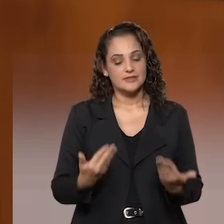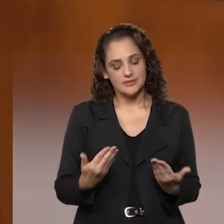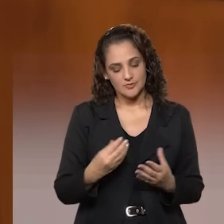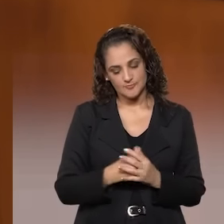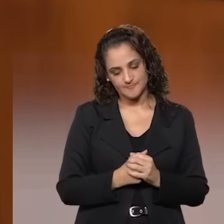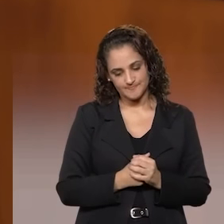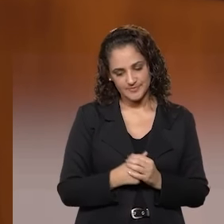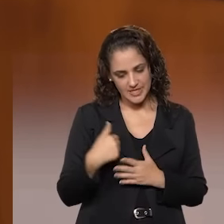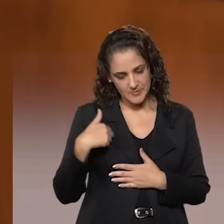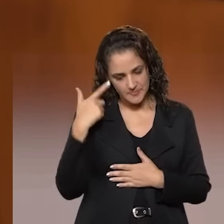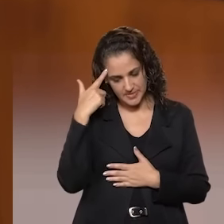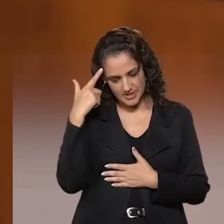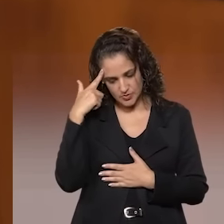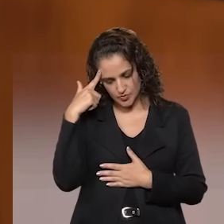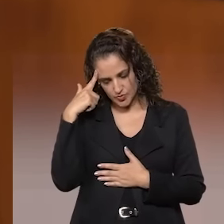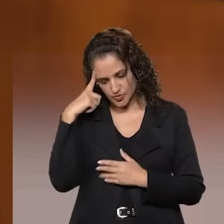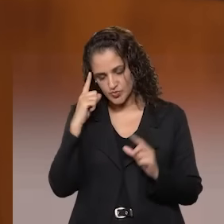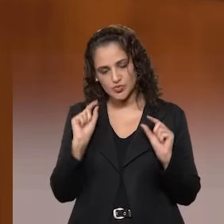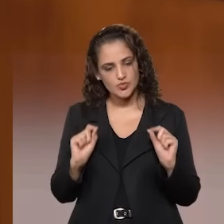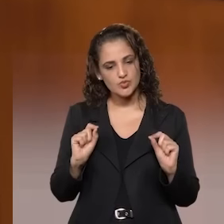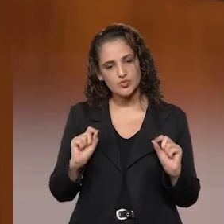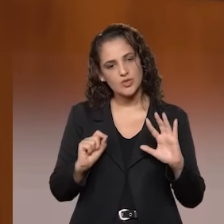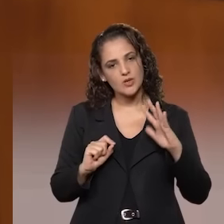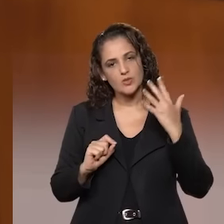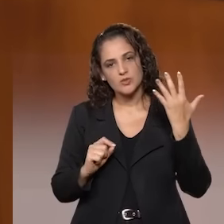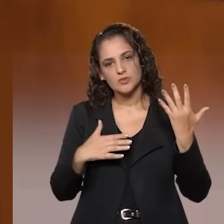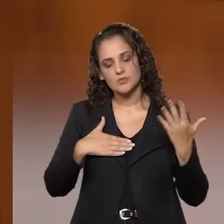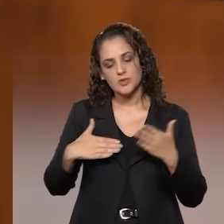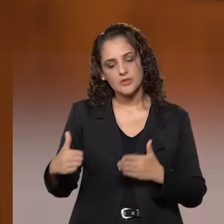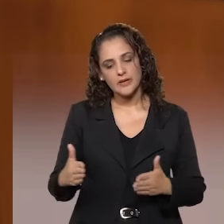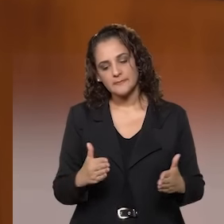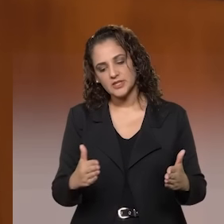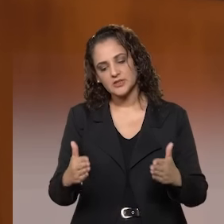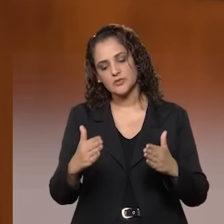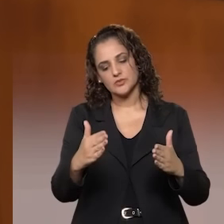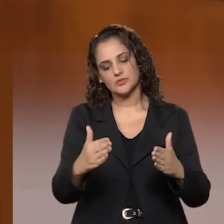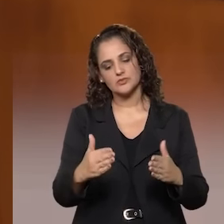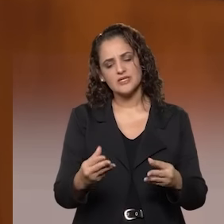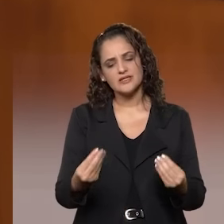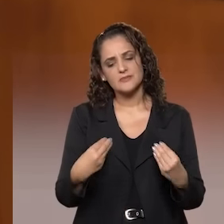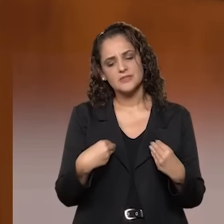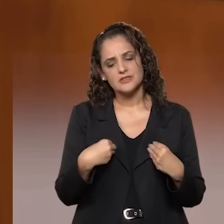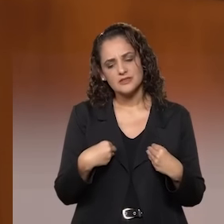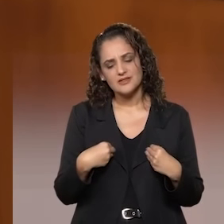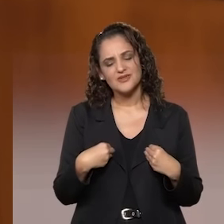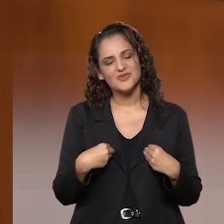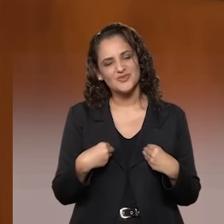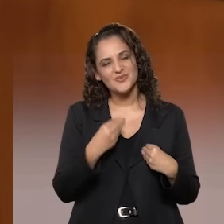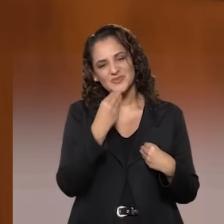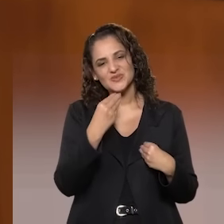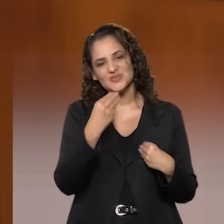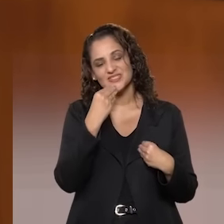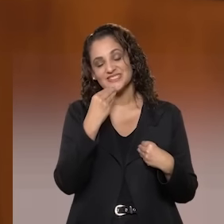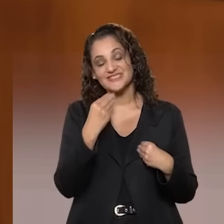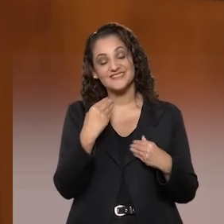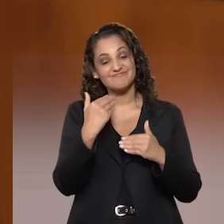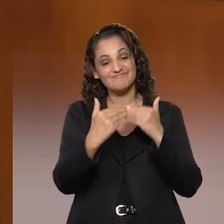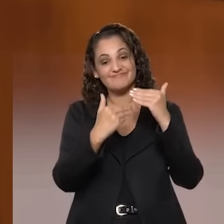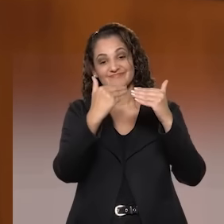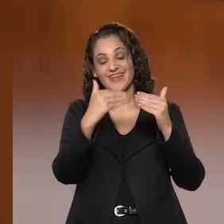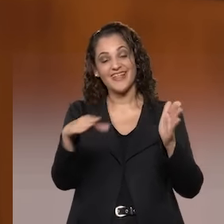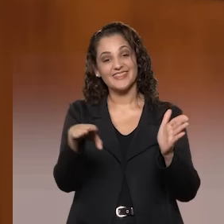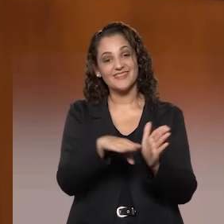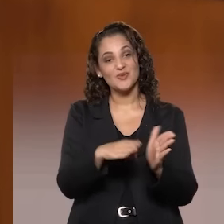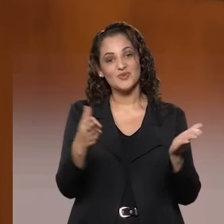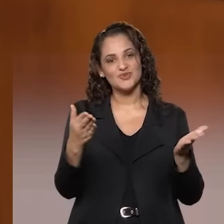minha trajetória que me propiciou chegar onde eu cheguei hoje é que eu sempre escolhi não sei se a